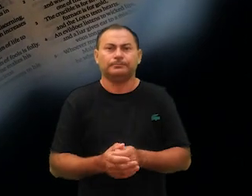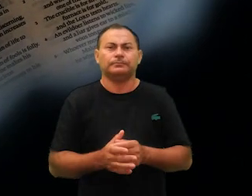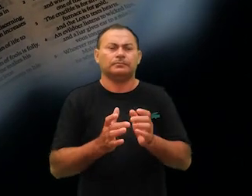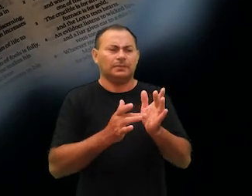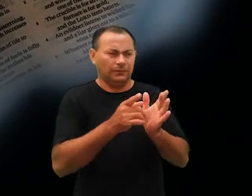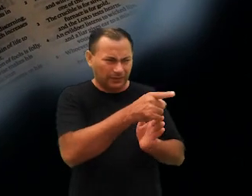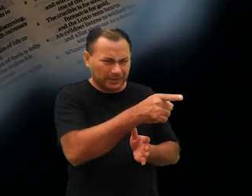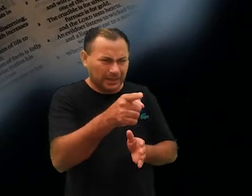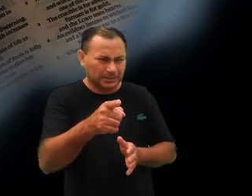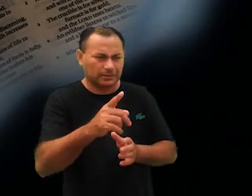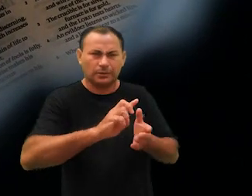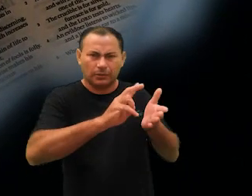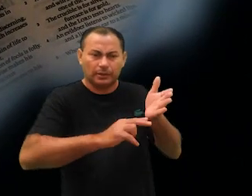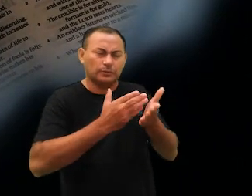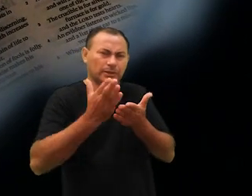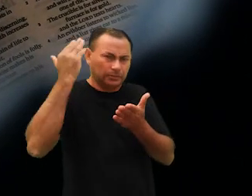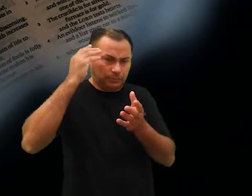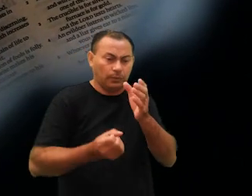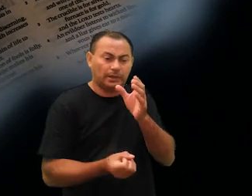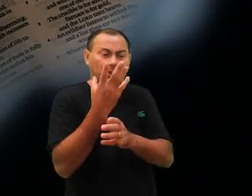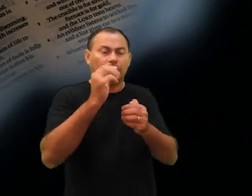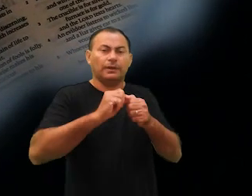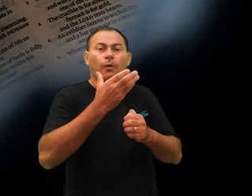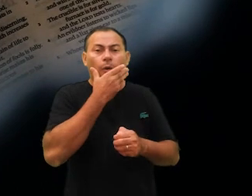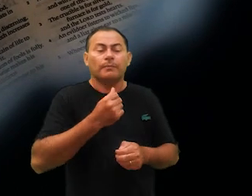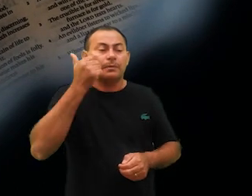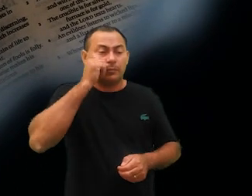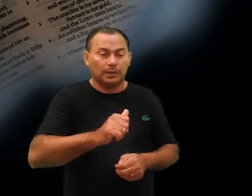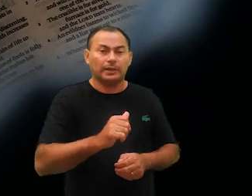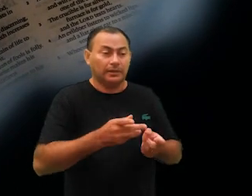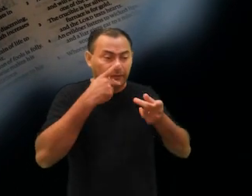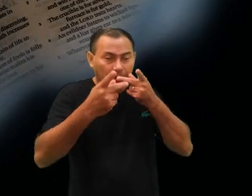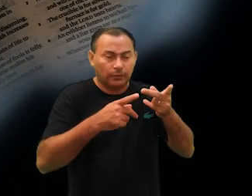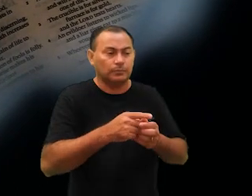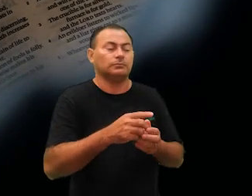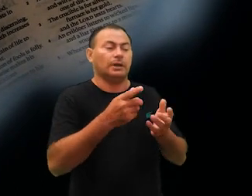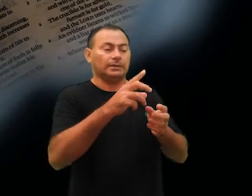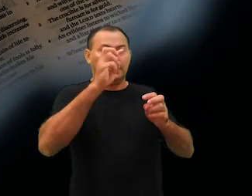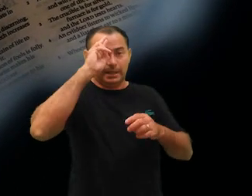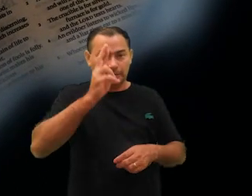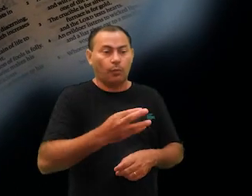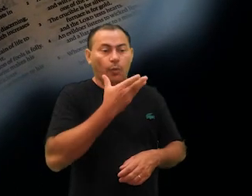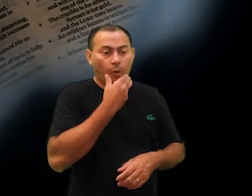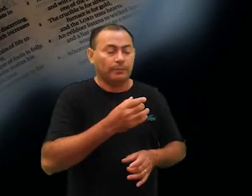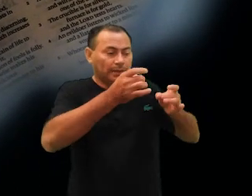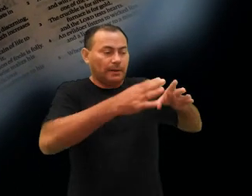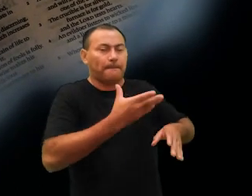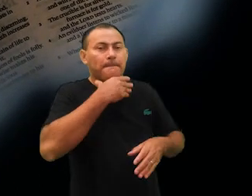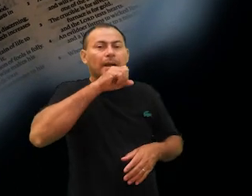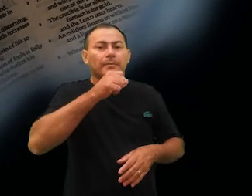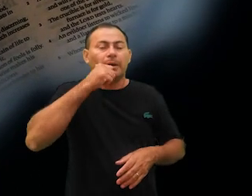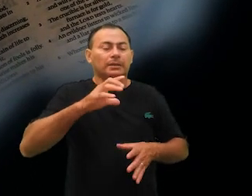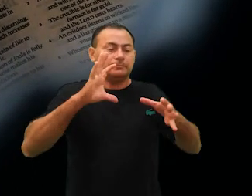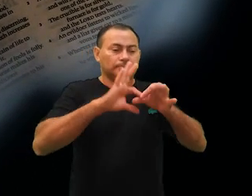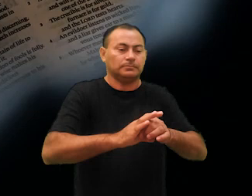deu. Vocês não leram que no princípio o Criador os fez homem e mulher e disse: por essa razão o homem deixará